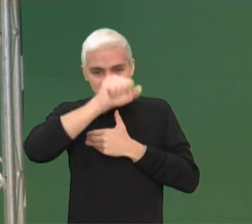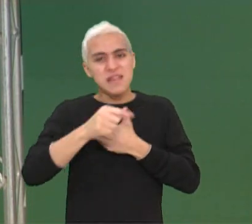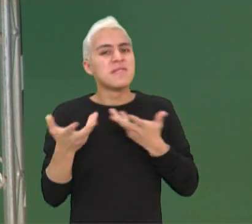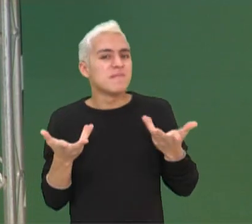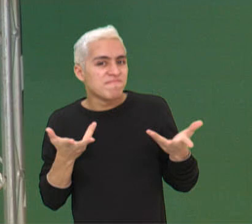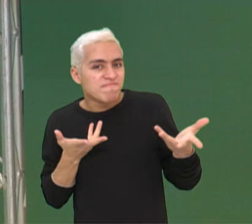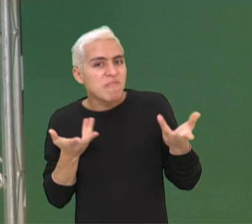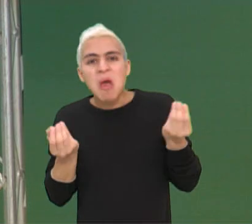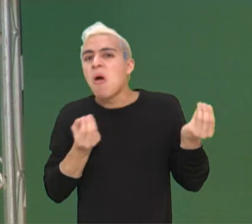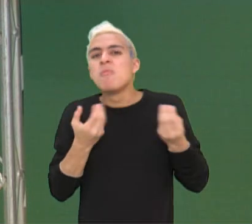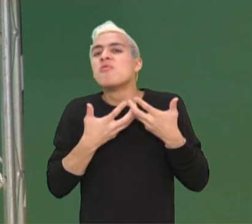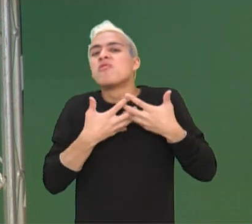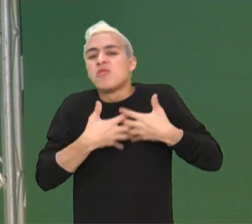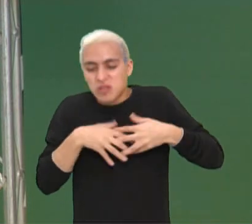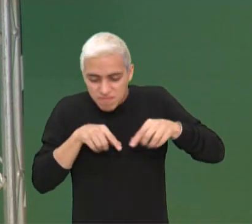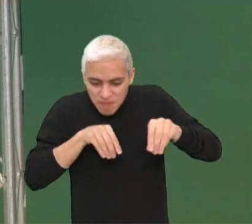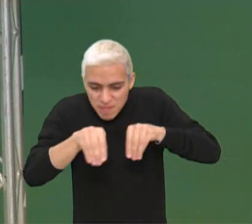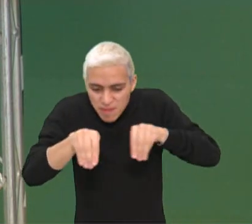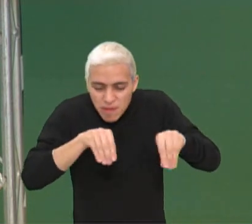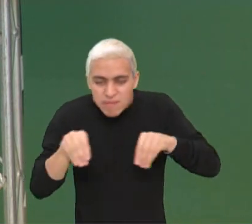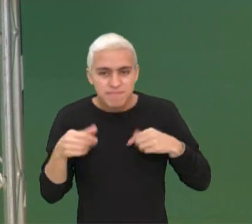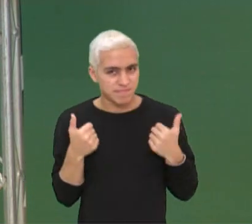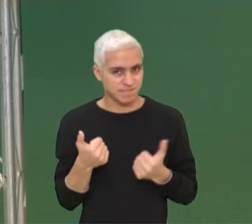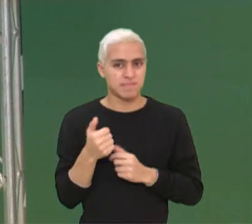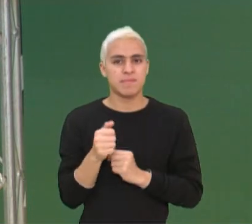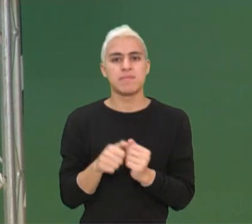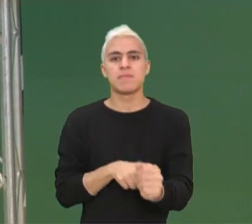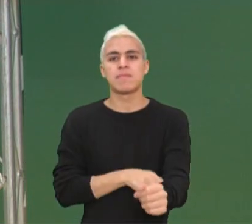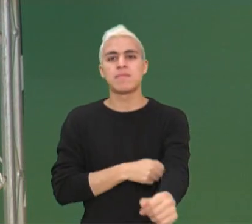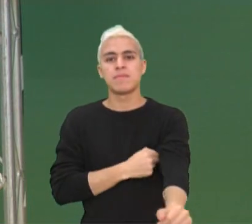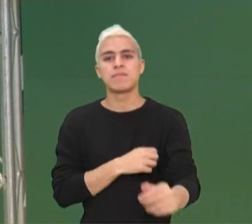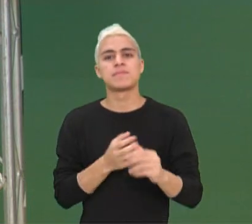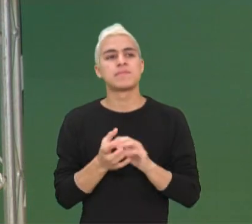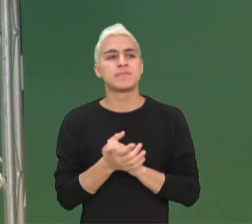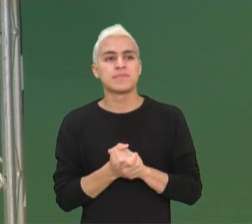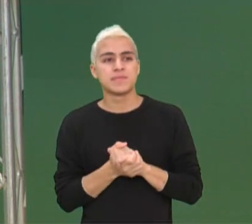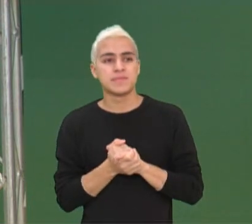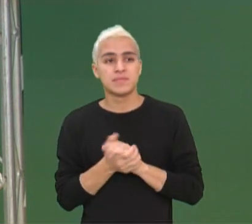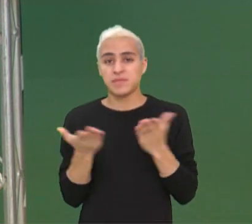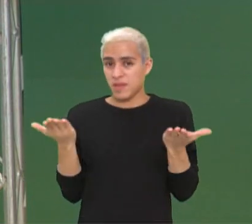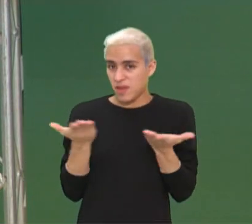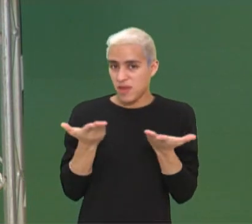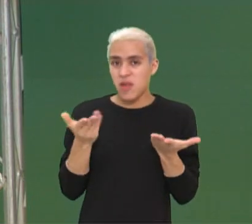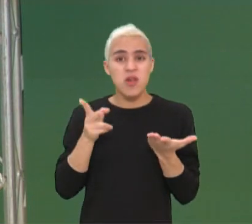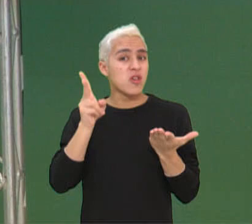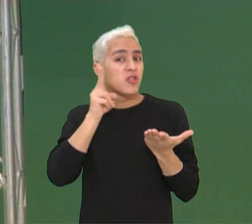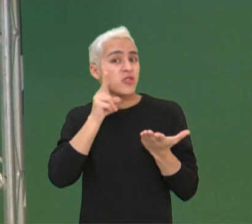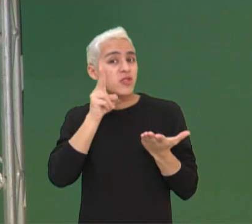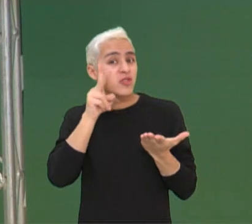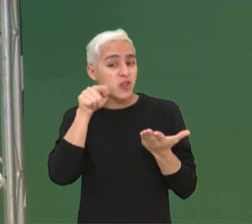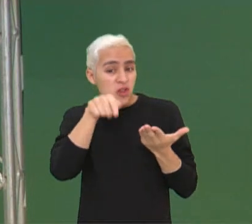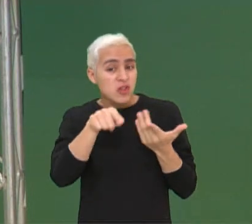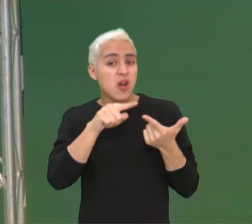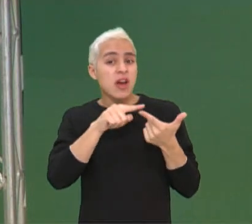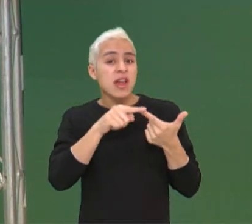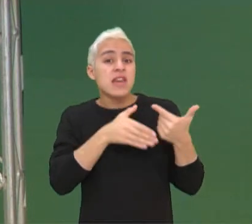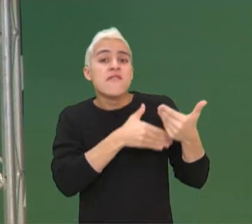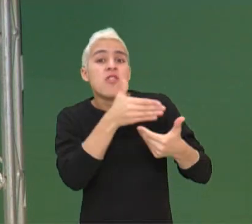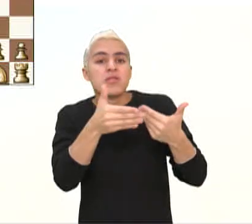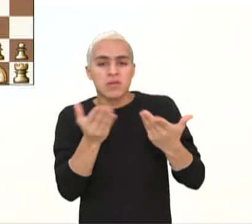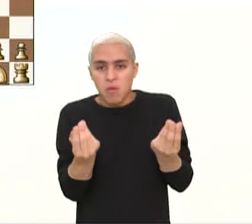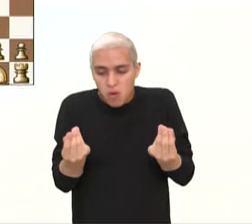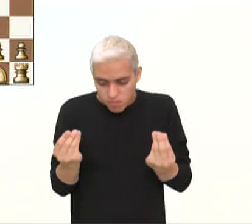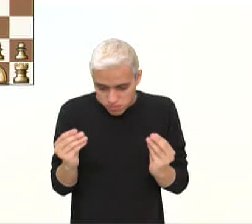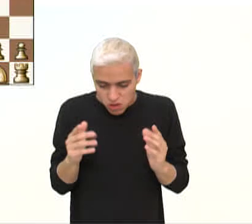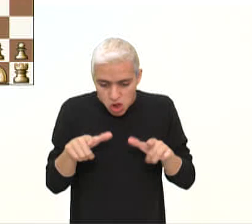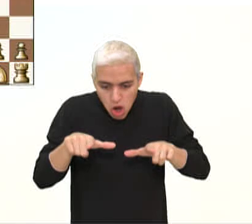falando e vendo como que funcionam esses joguinhos hoje. Vamos falar sobre o que hoje? A história e a evolução dos jogos de tabuleiros, os